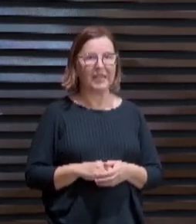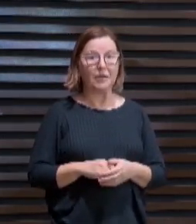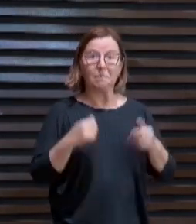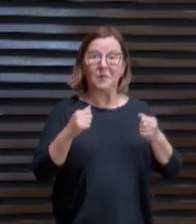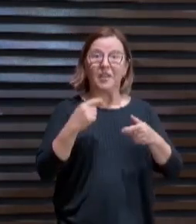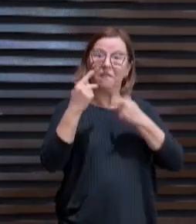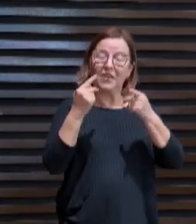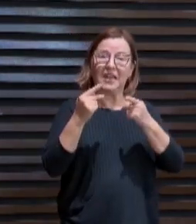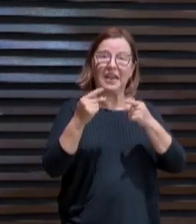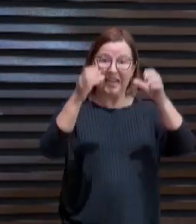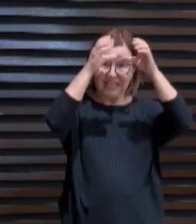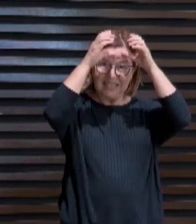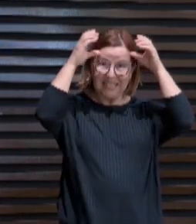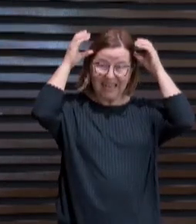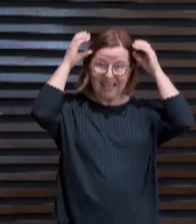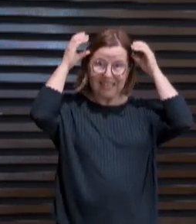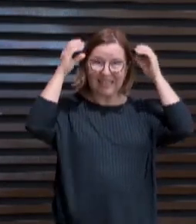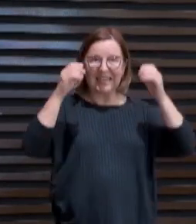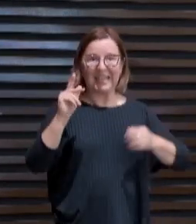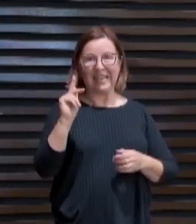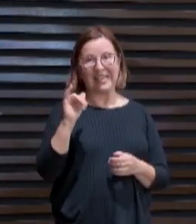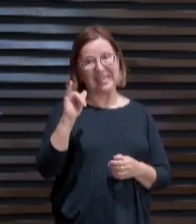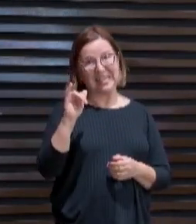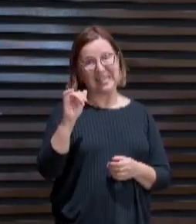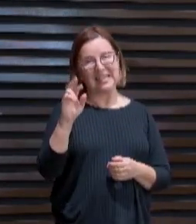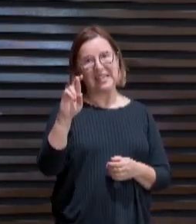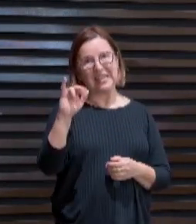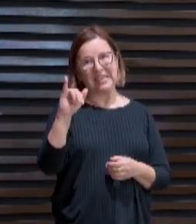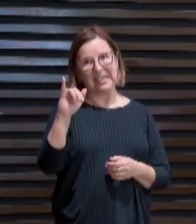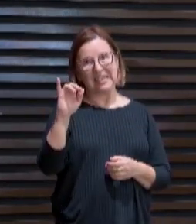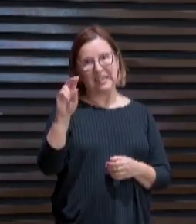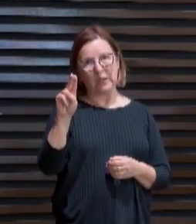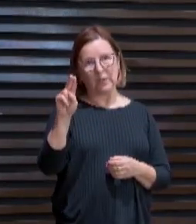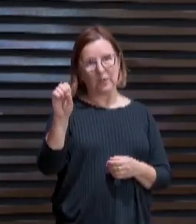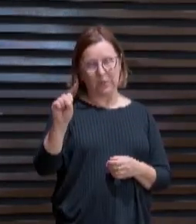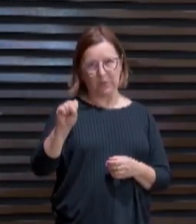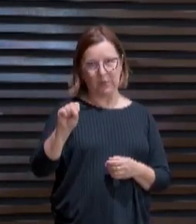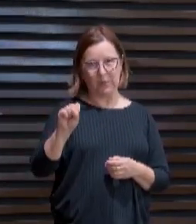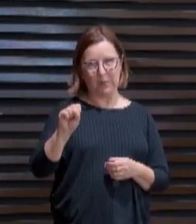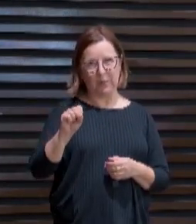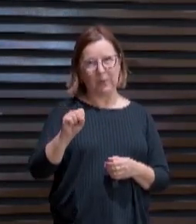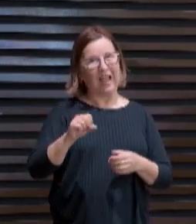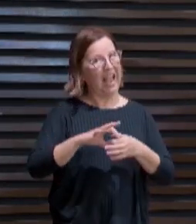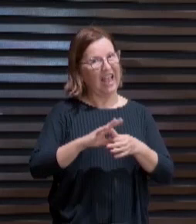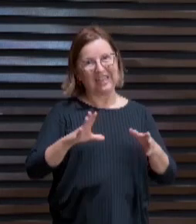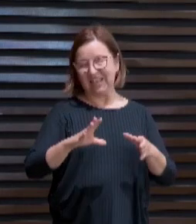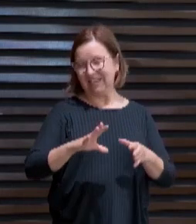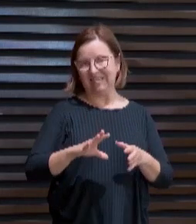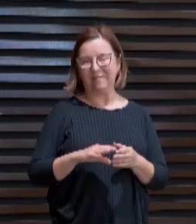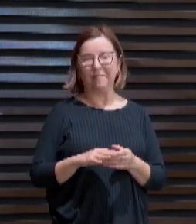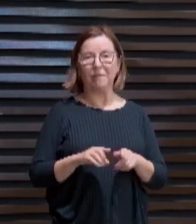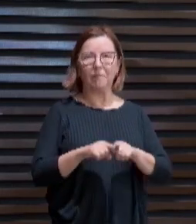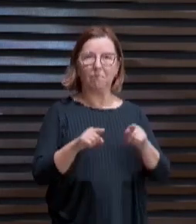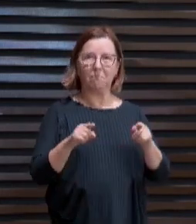Se ele dissesse assim, que César é Kyrios, ele preservaria. Mas o cristão fiel,